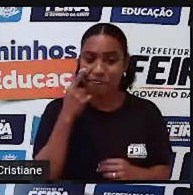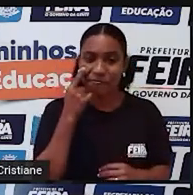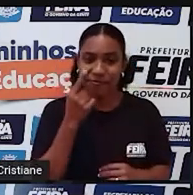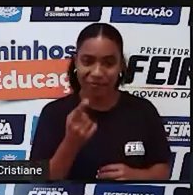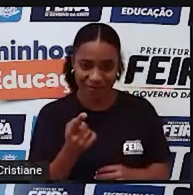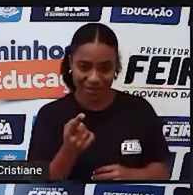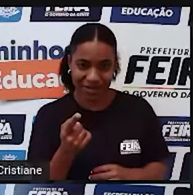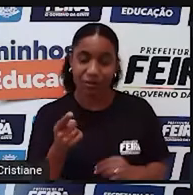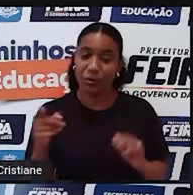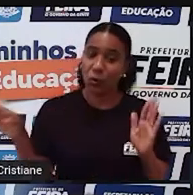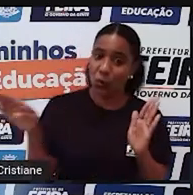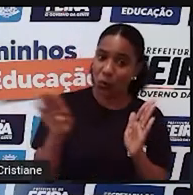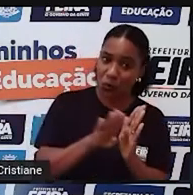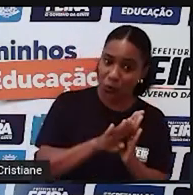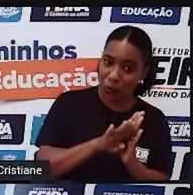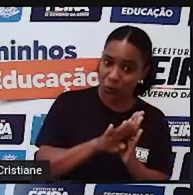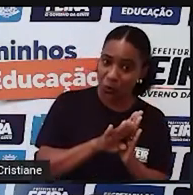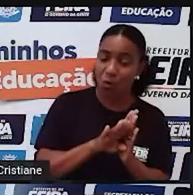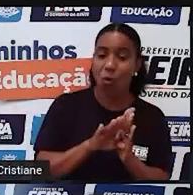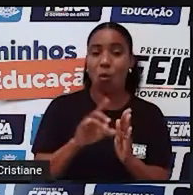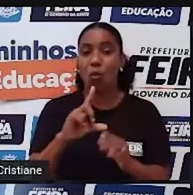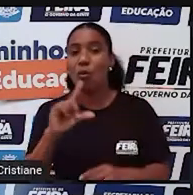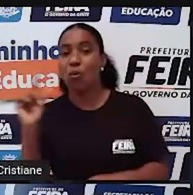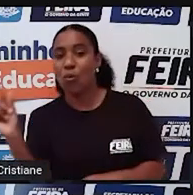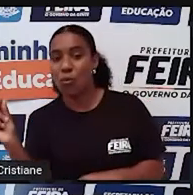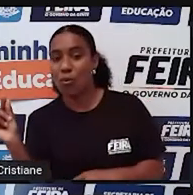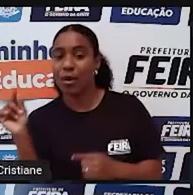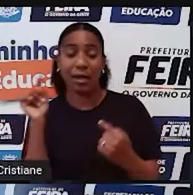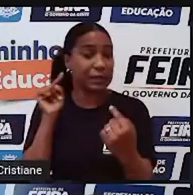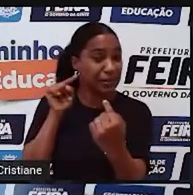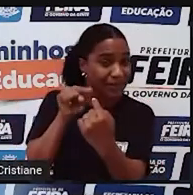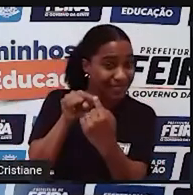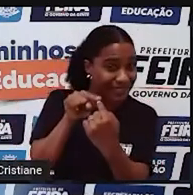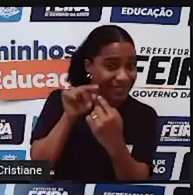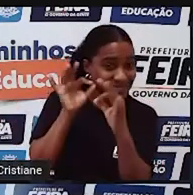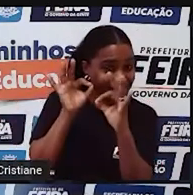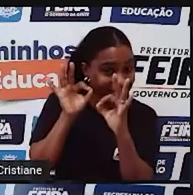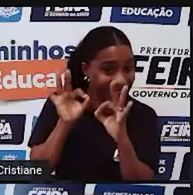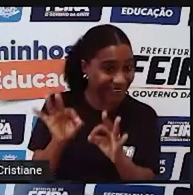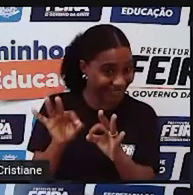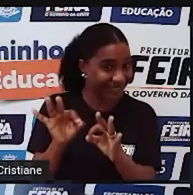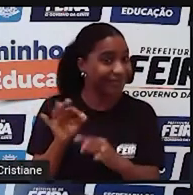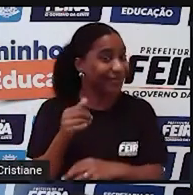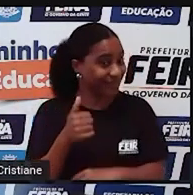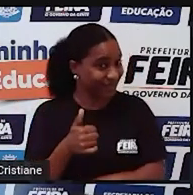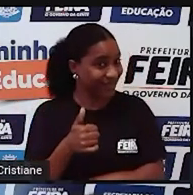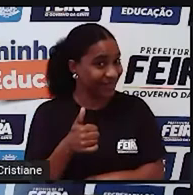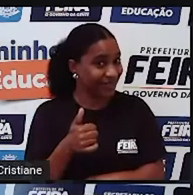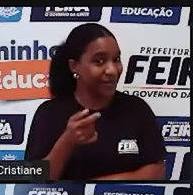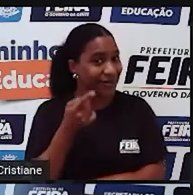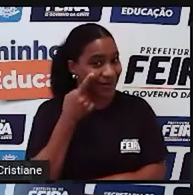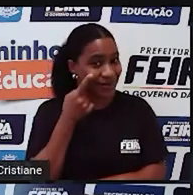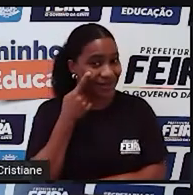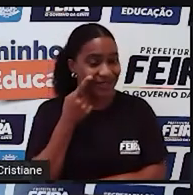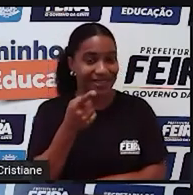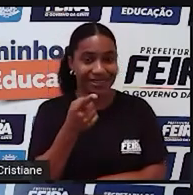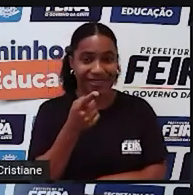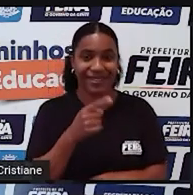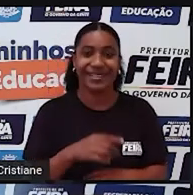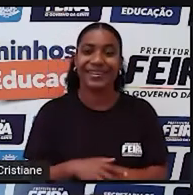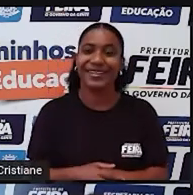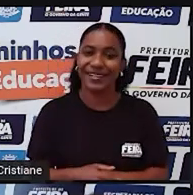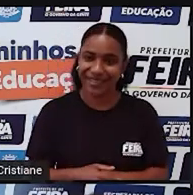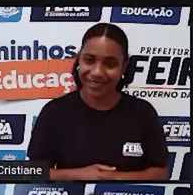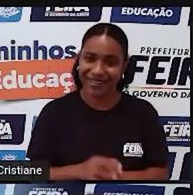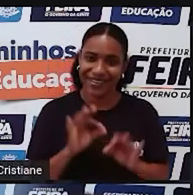utiliza ao chegar ou ao sair de um determinado ambiente ou de uma determinada situação. Por exemplo, olha aqui,